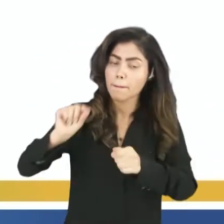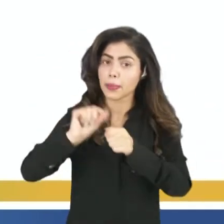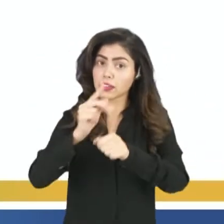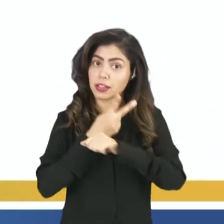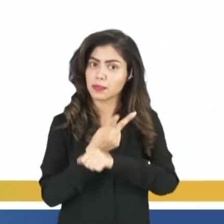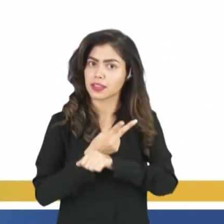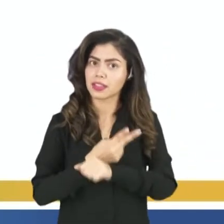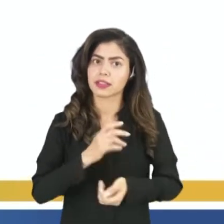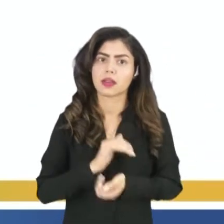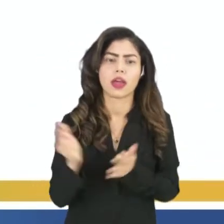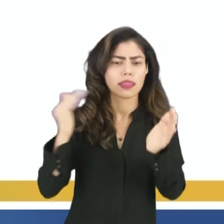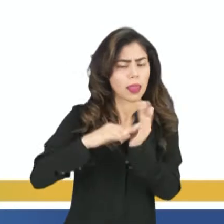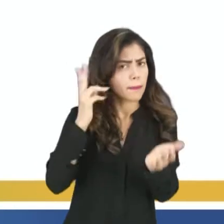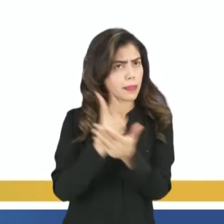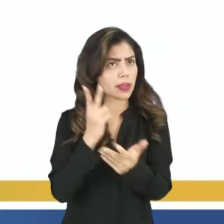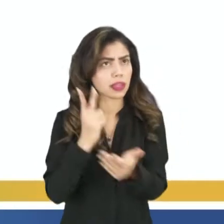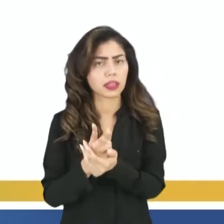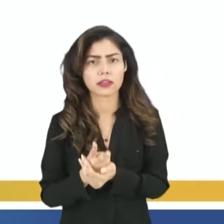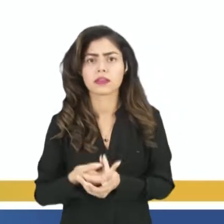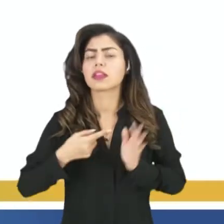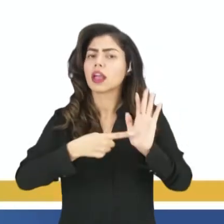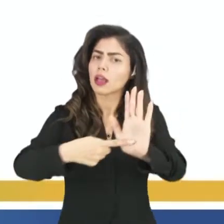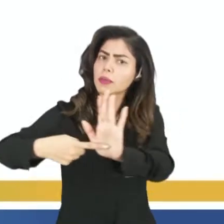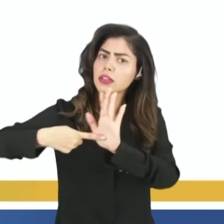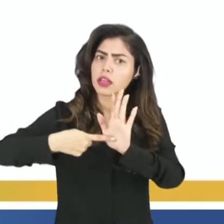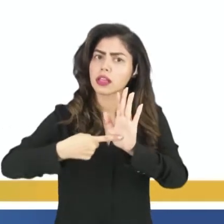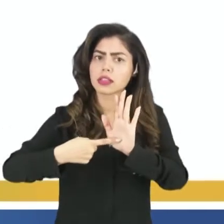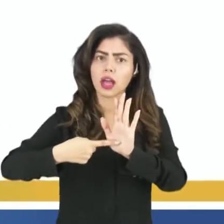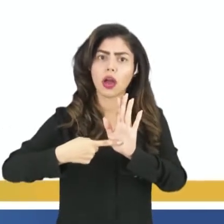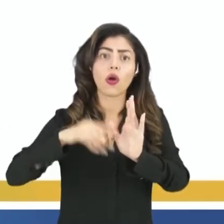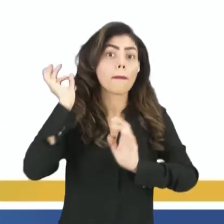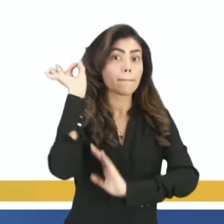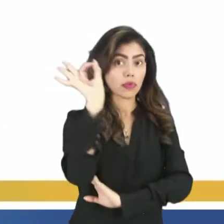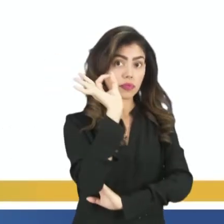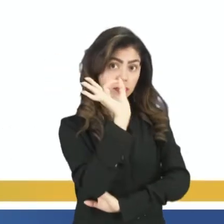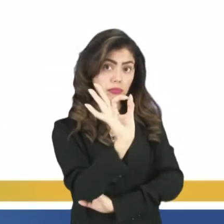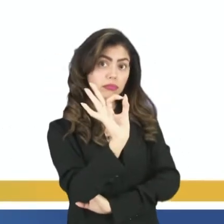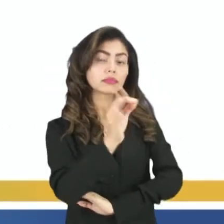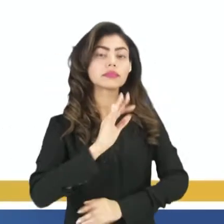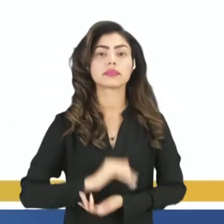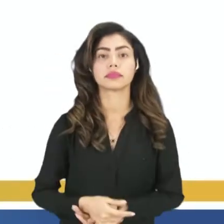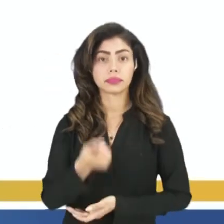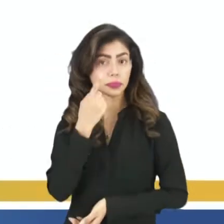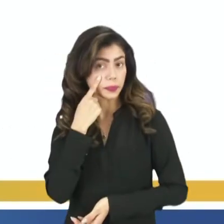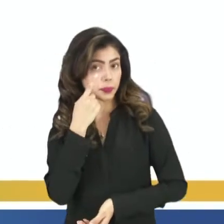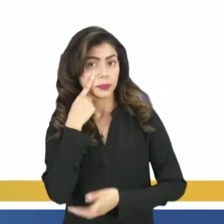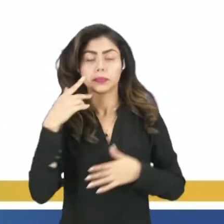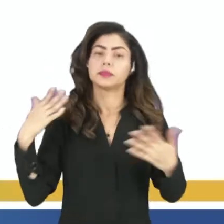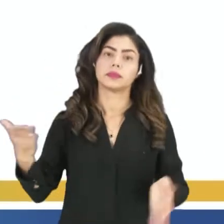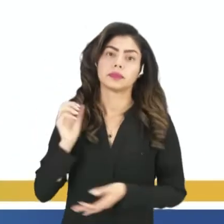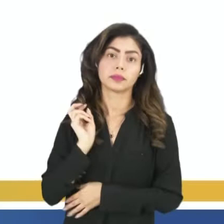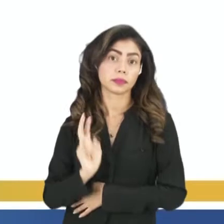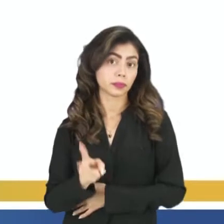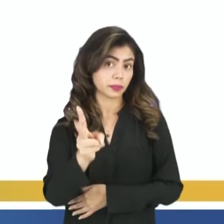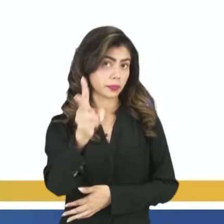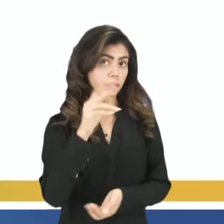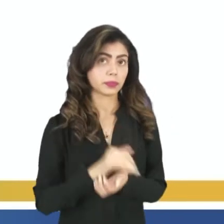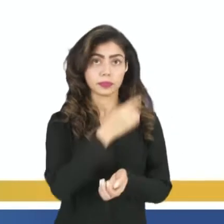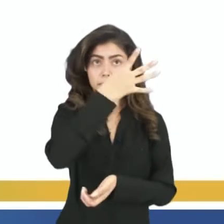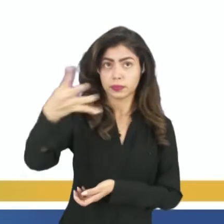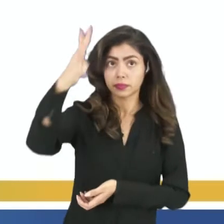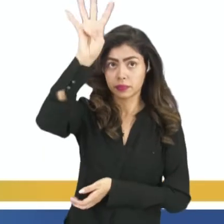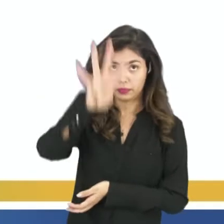pesquisa, ou até mesmo a representação em forma de porcentagem. Vejamos aqui, dando continuidade à nossa